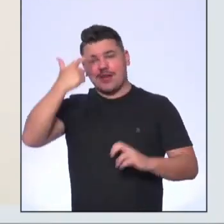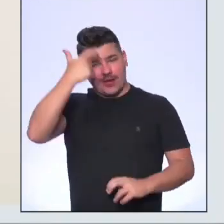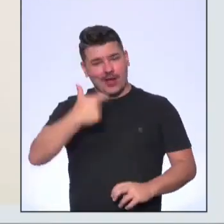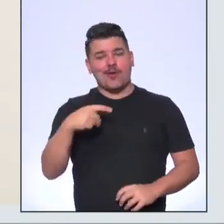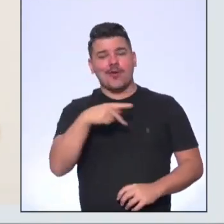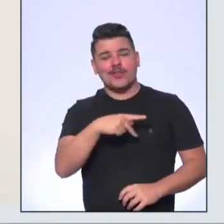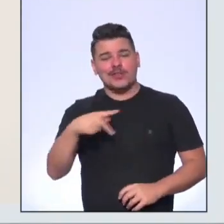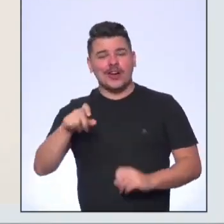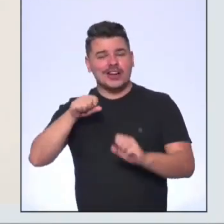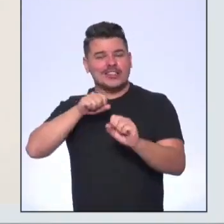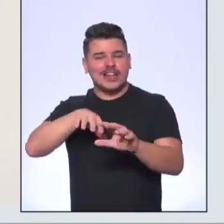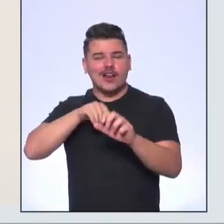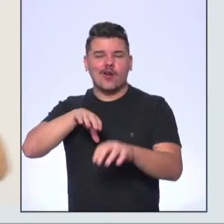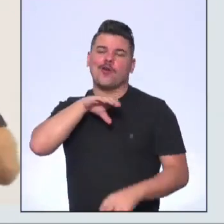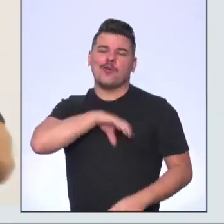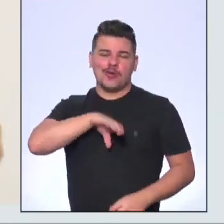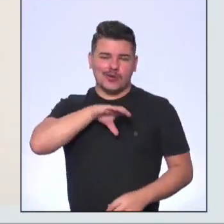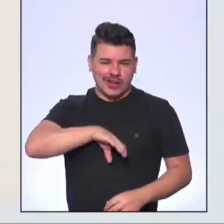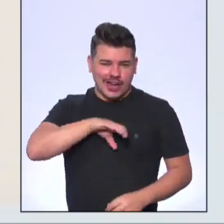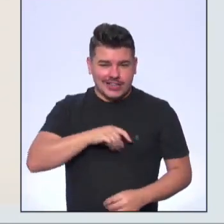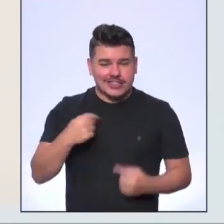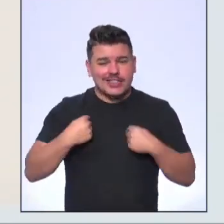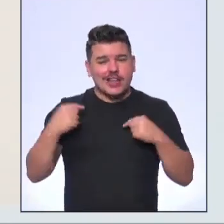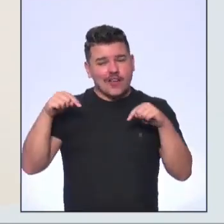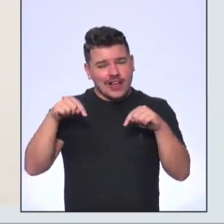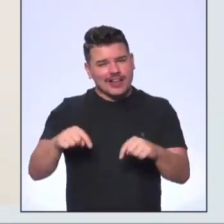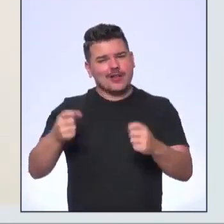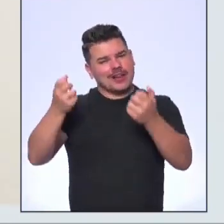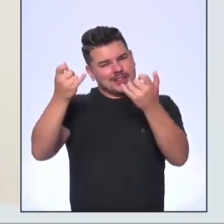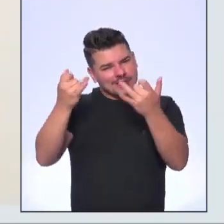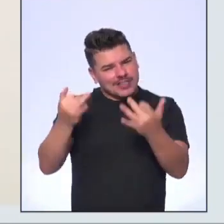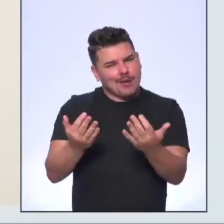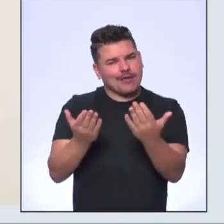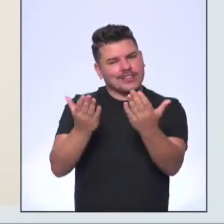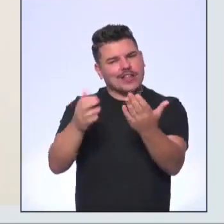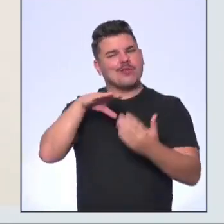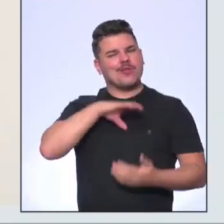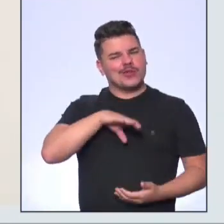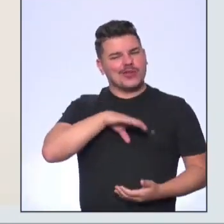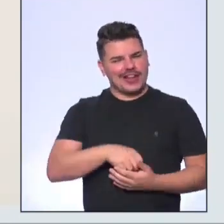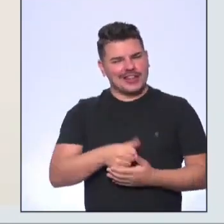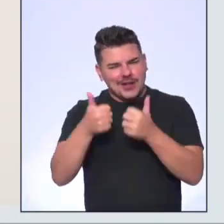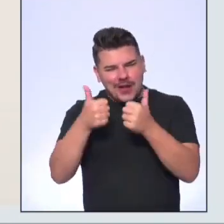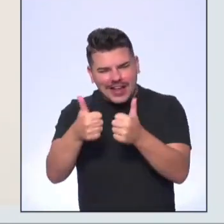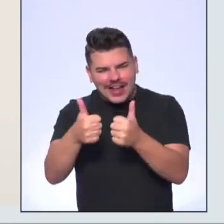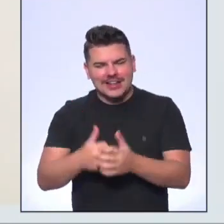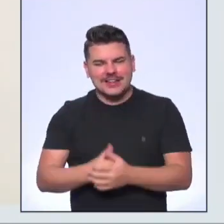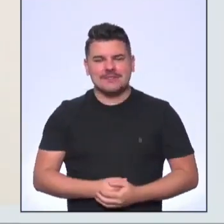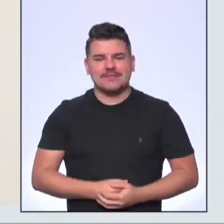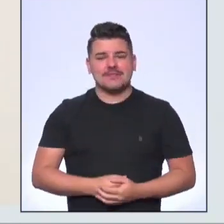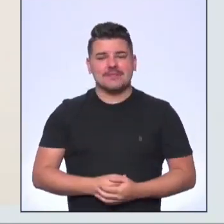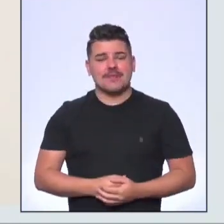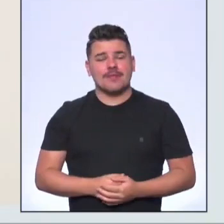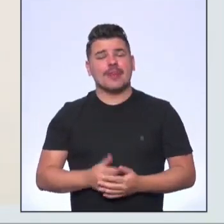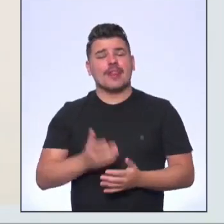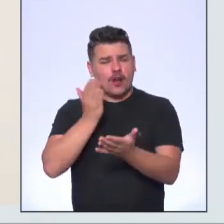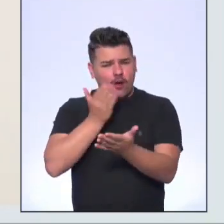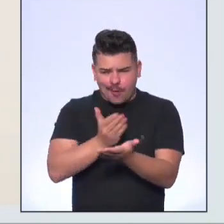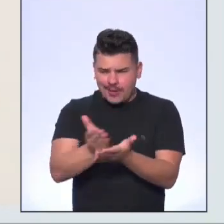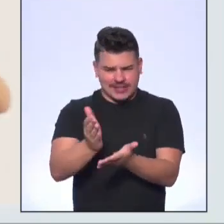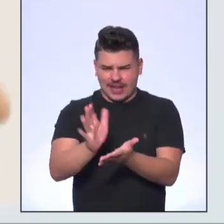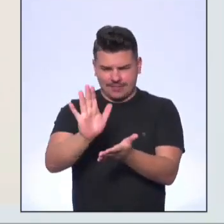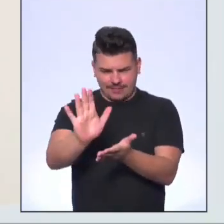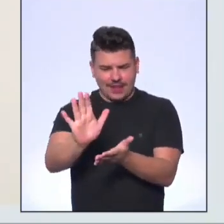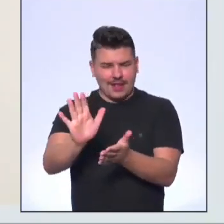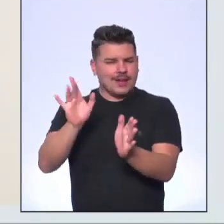de português, então eu estou aqui para trabalhar português com vocês, beleza? Antes da gente continuar, deixa eu fazer uma